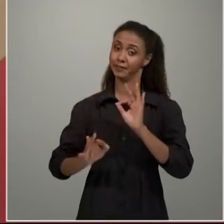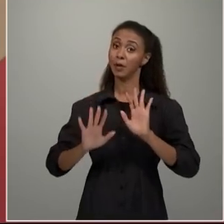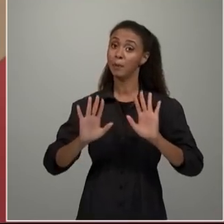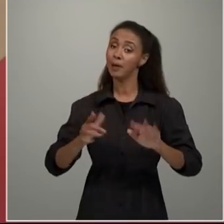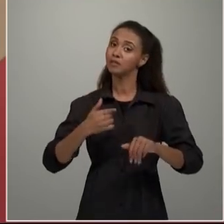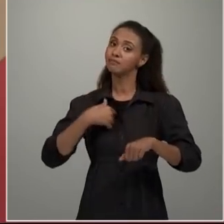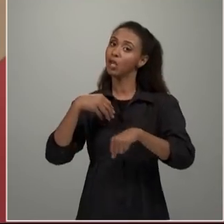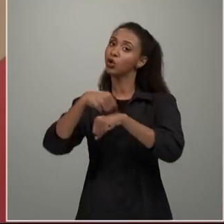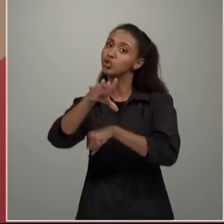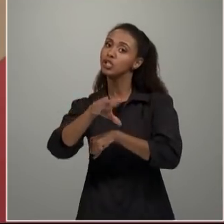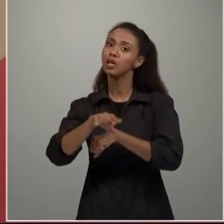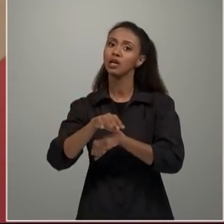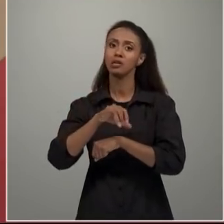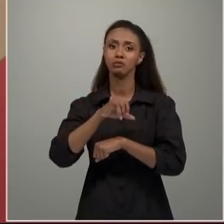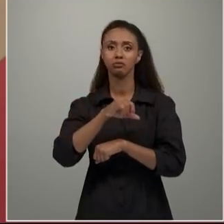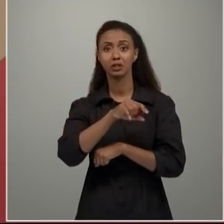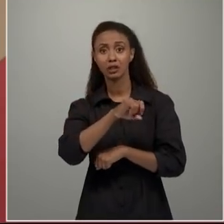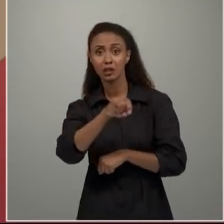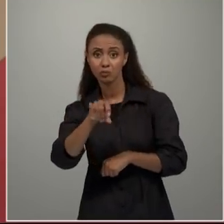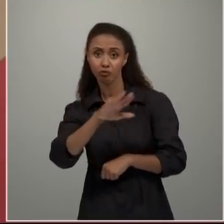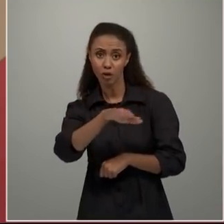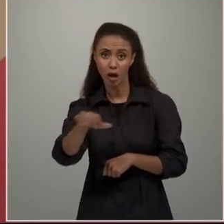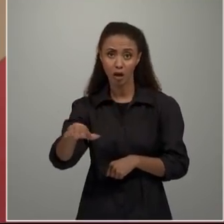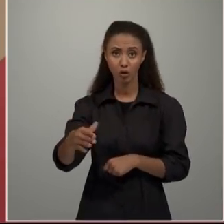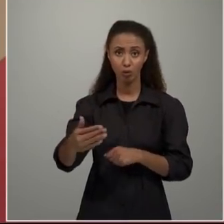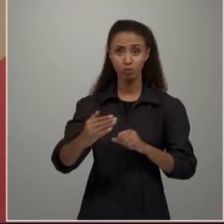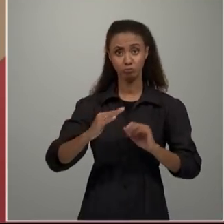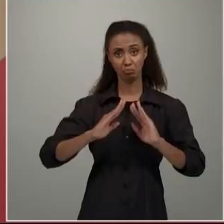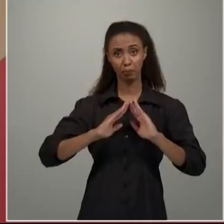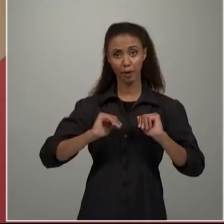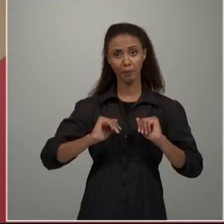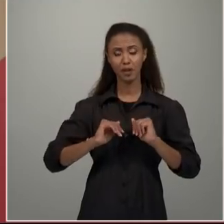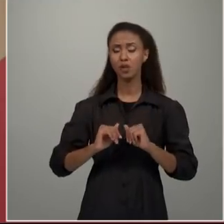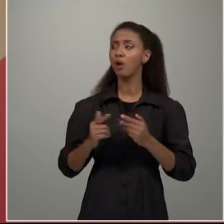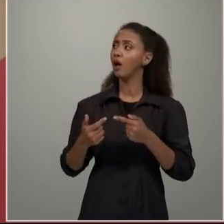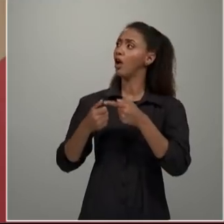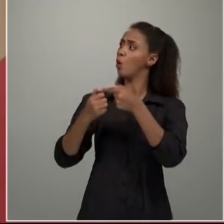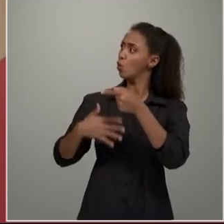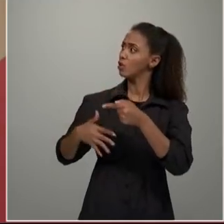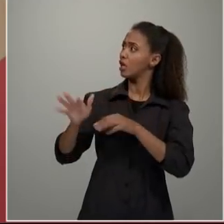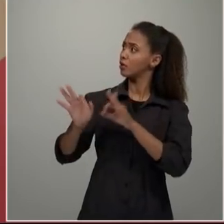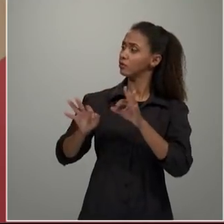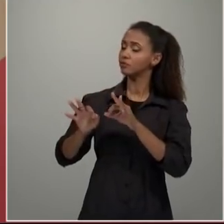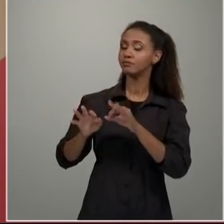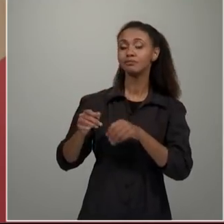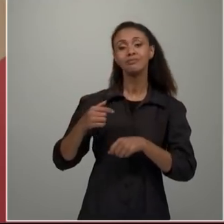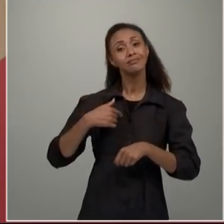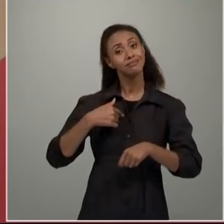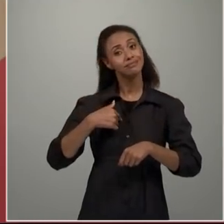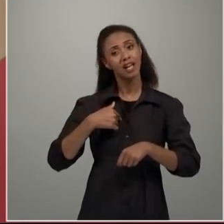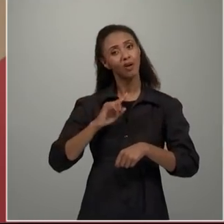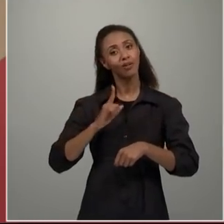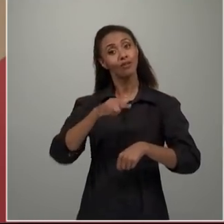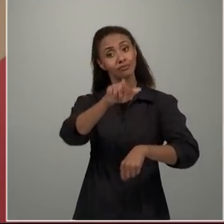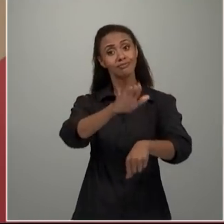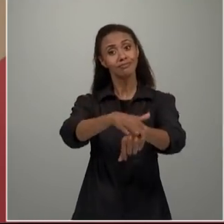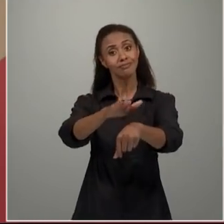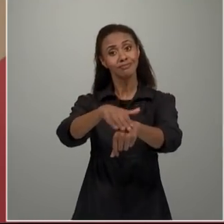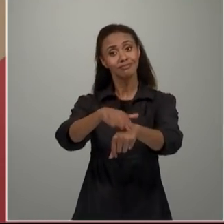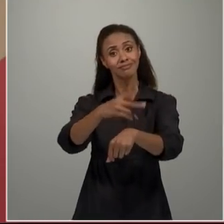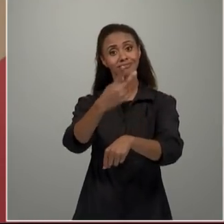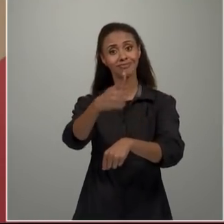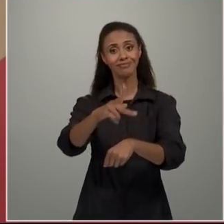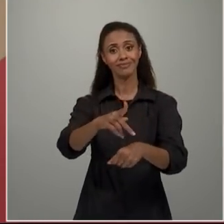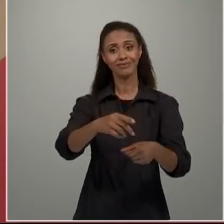dica pra quem me pediu pitty faz um glossário aí vou dizer pra vocês que constroem o seu glossário começa a trabalhar